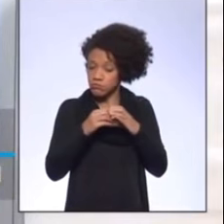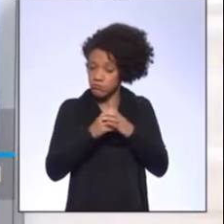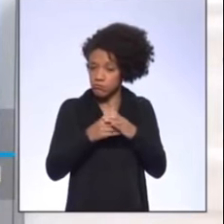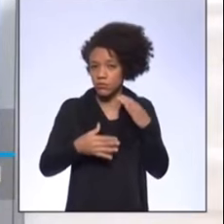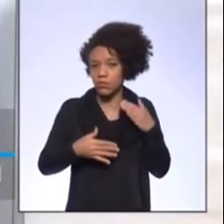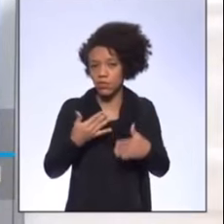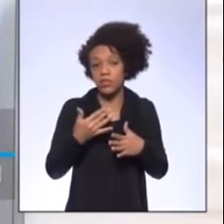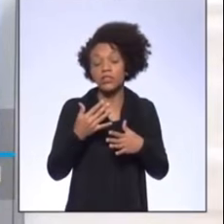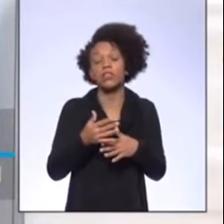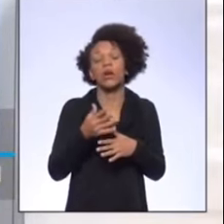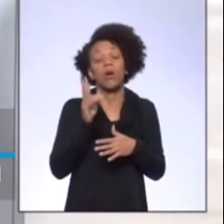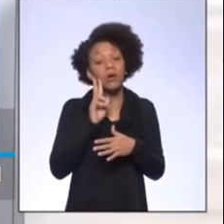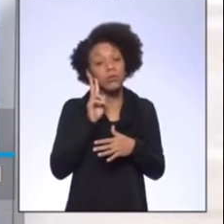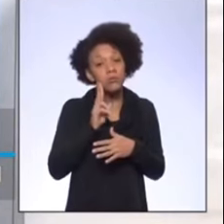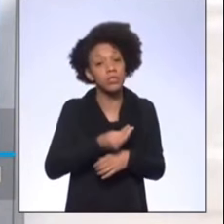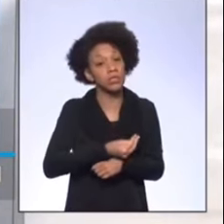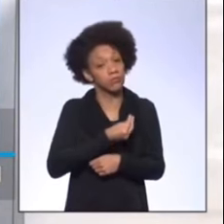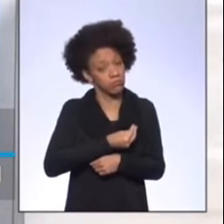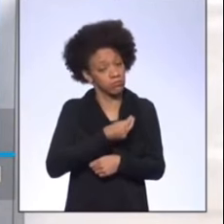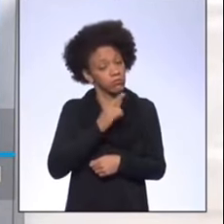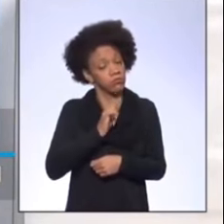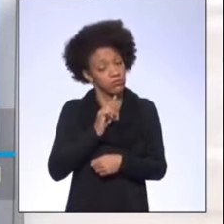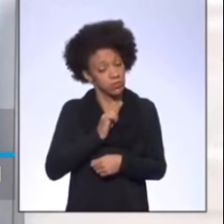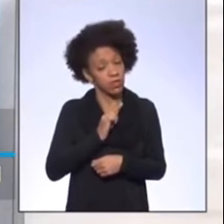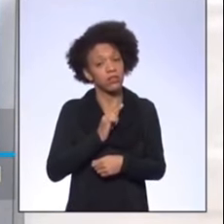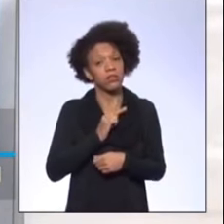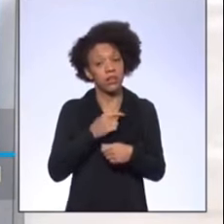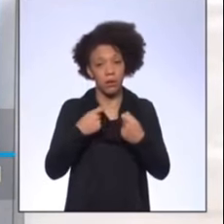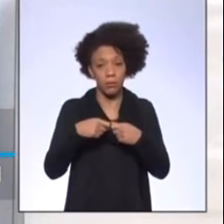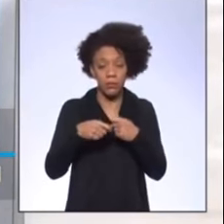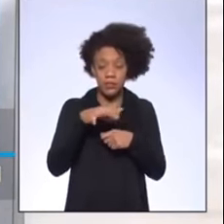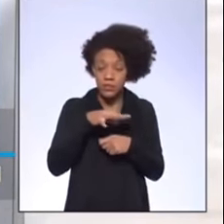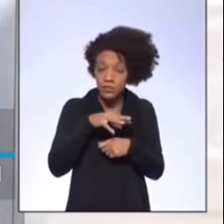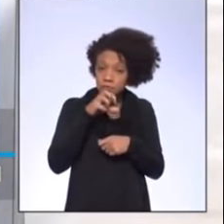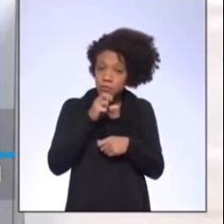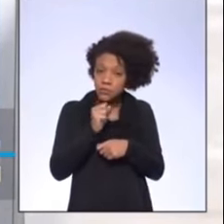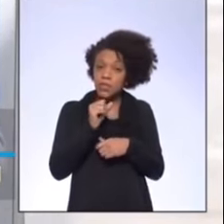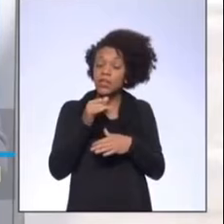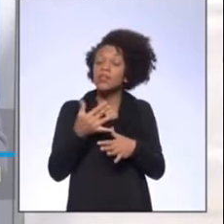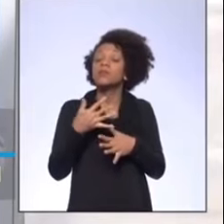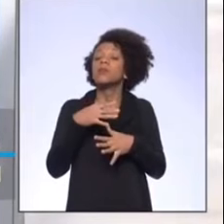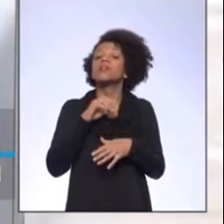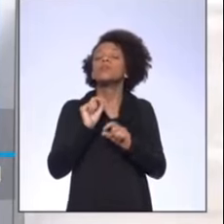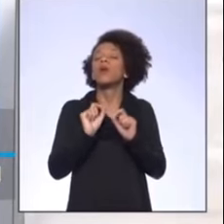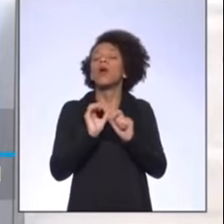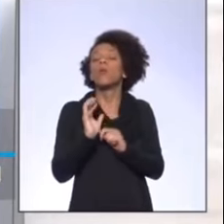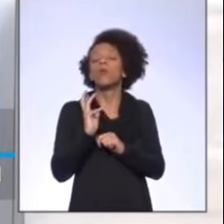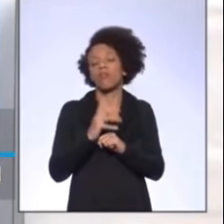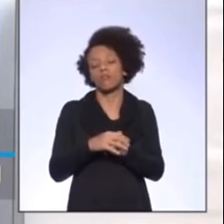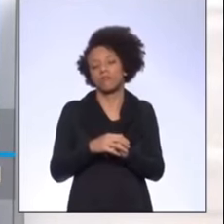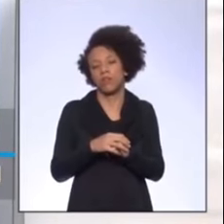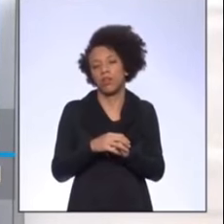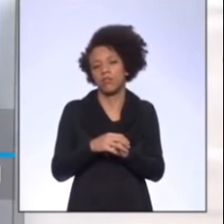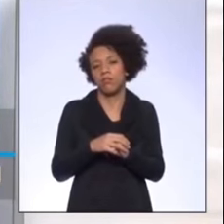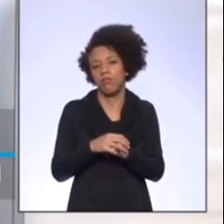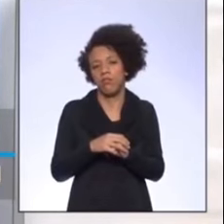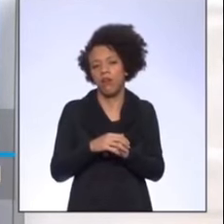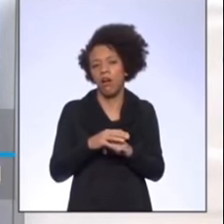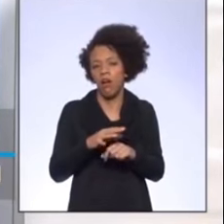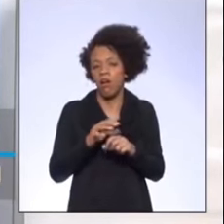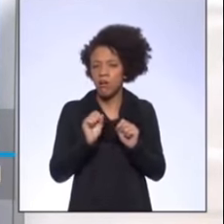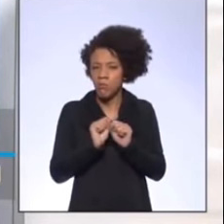está viva, né? Então ela precisa, dentre outras coisas, respirar. E para respirar, fazer a respiração celular